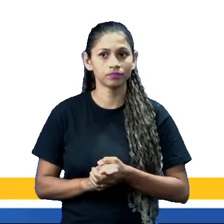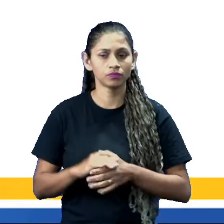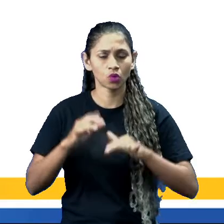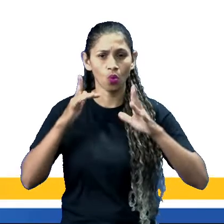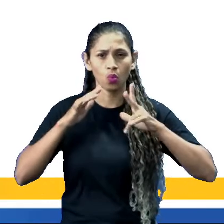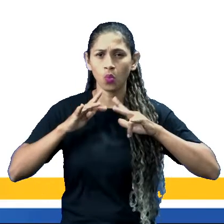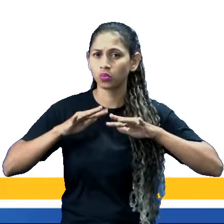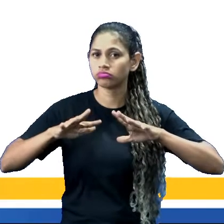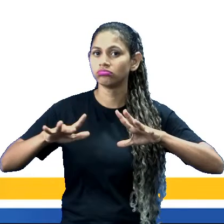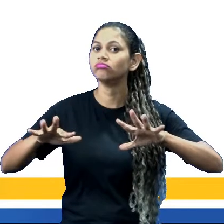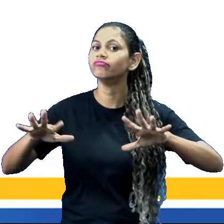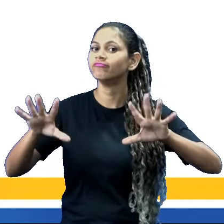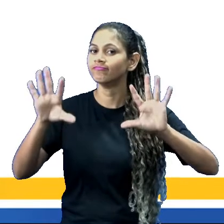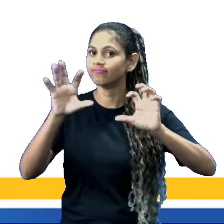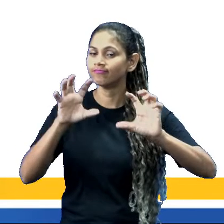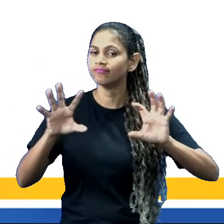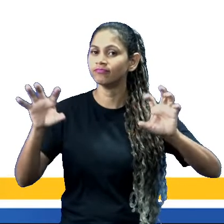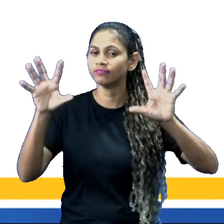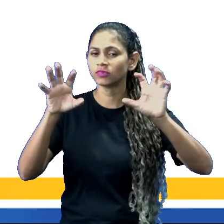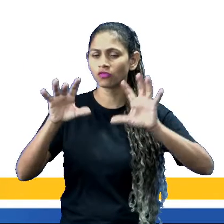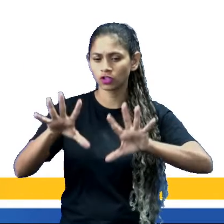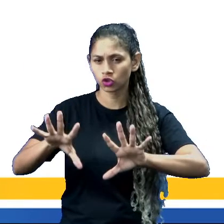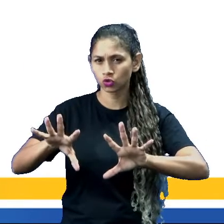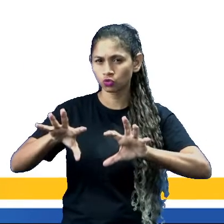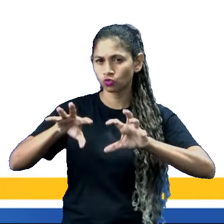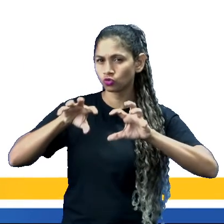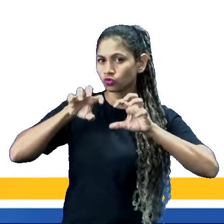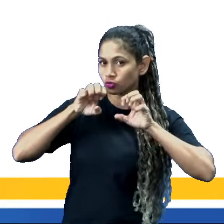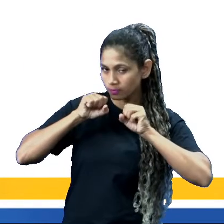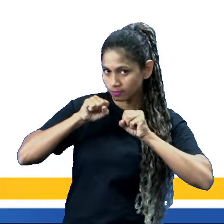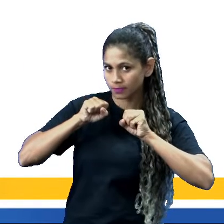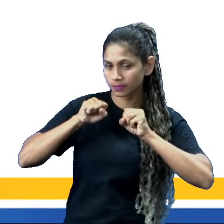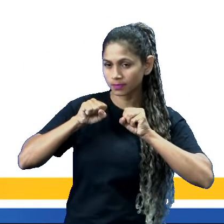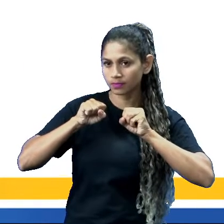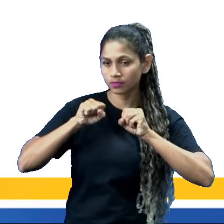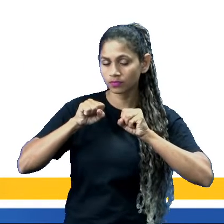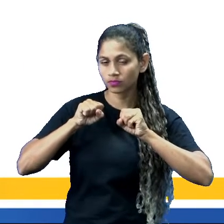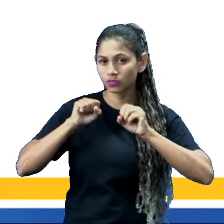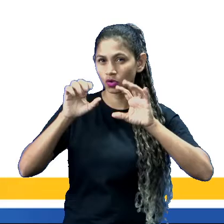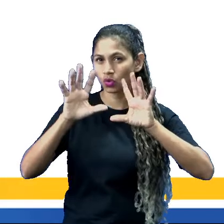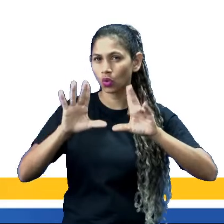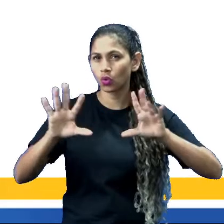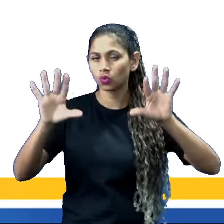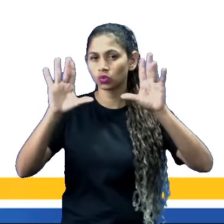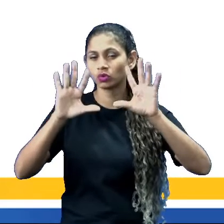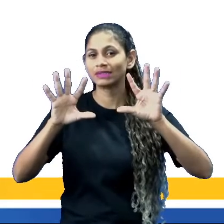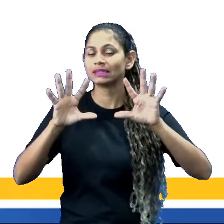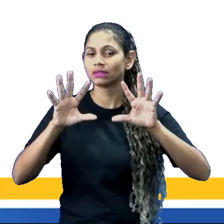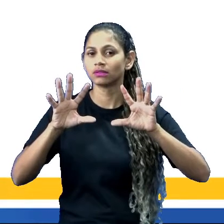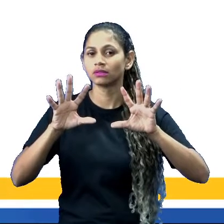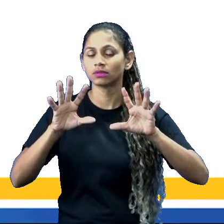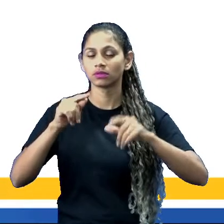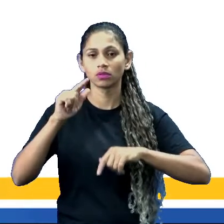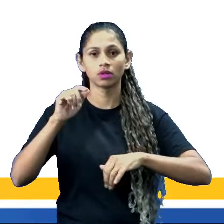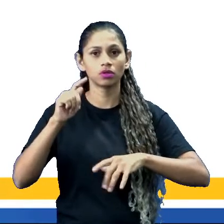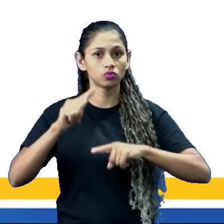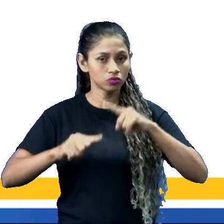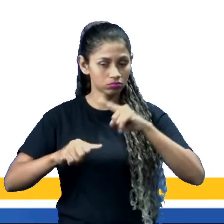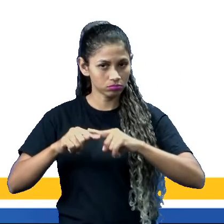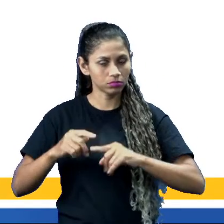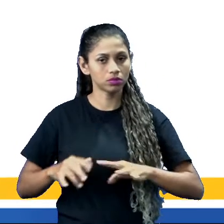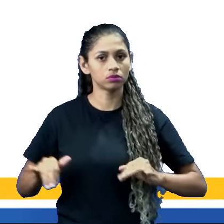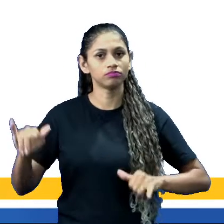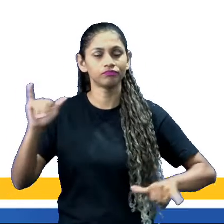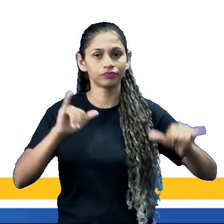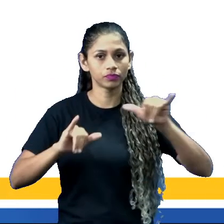esses gases, e ele também vai absorver através de um exaustor os gases provenientes desses produtos químicos. Então é